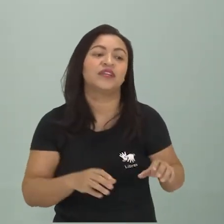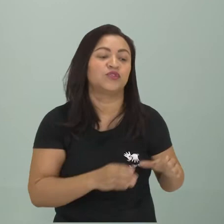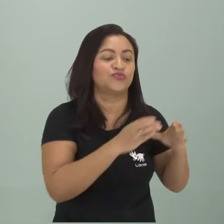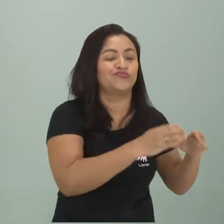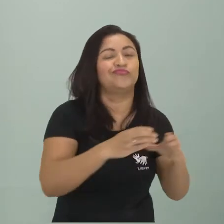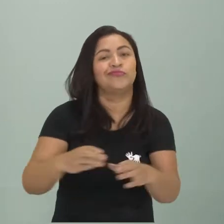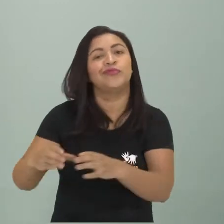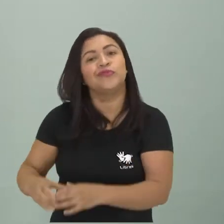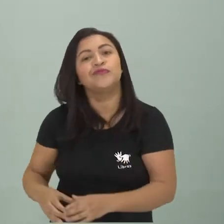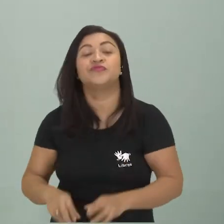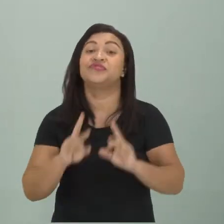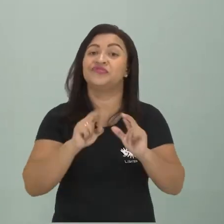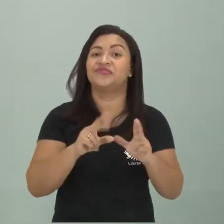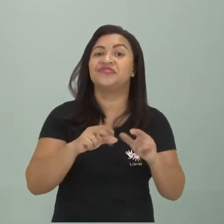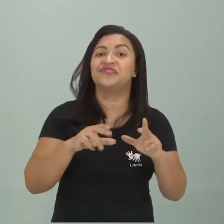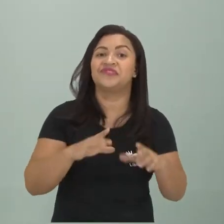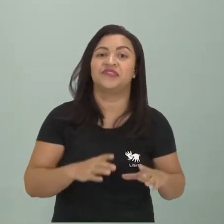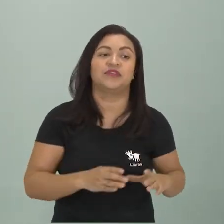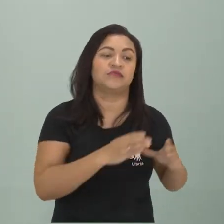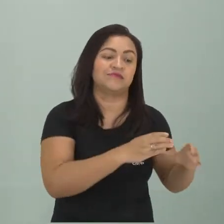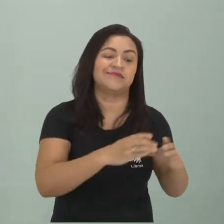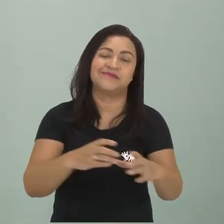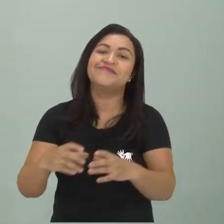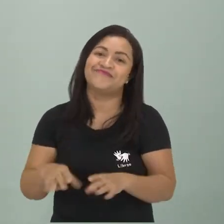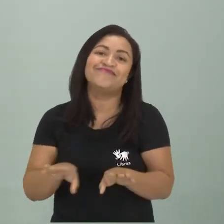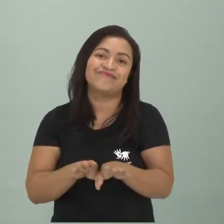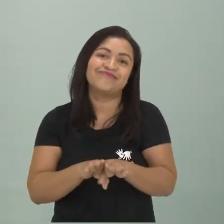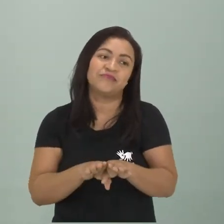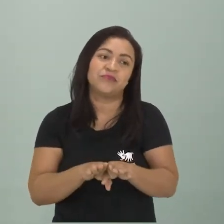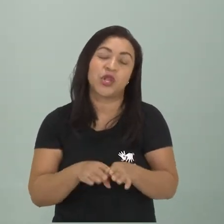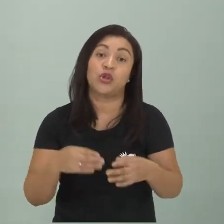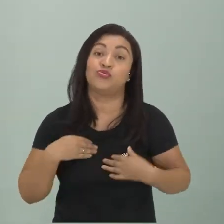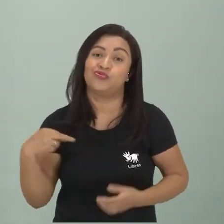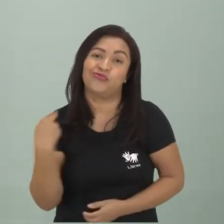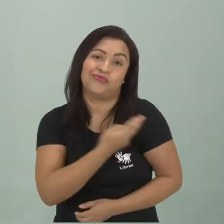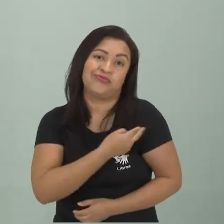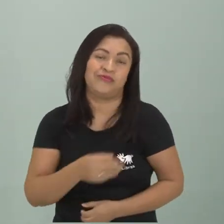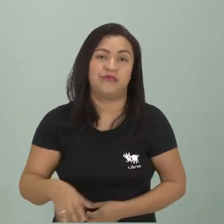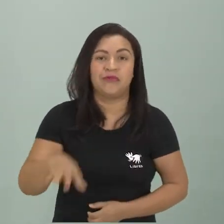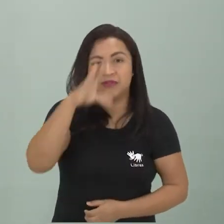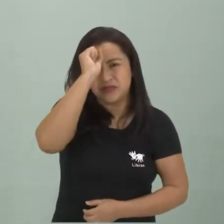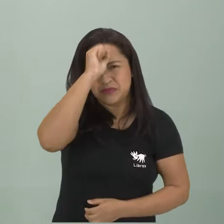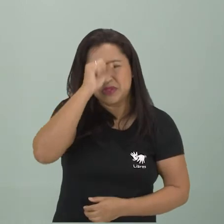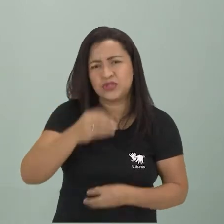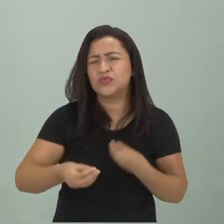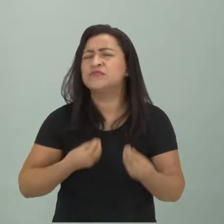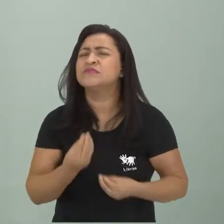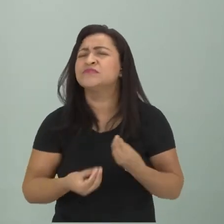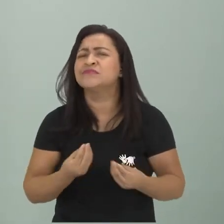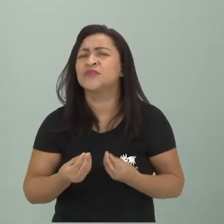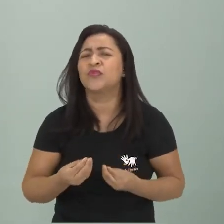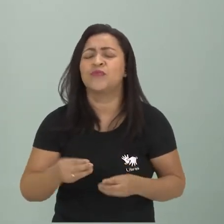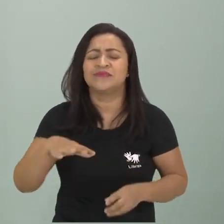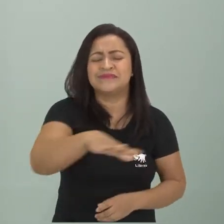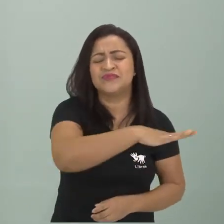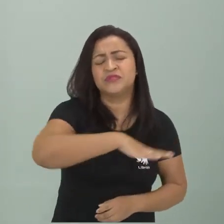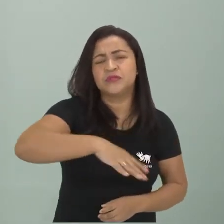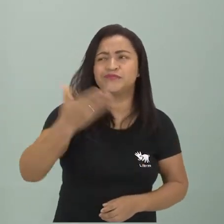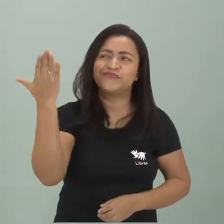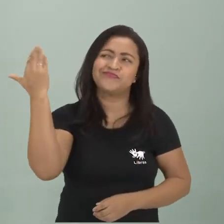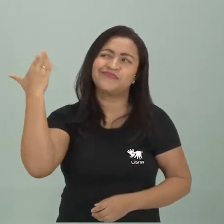outras palavras, nós aprendemos como que sociedades antigas, sociedades que